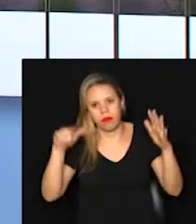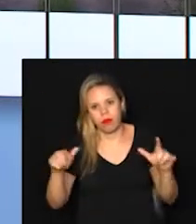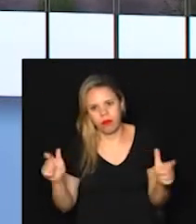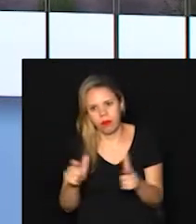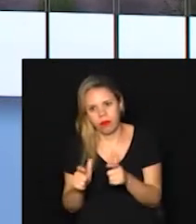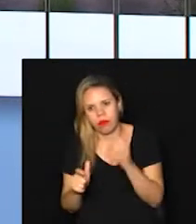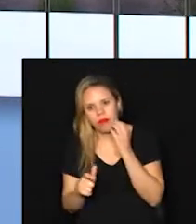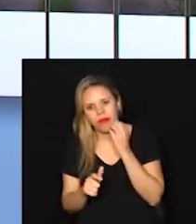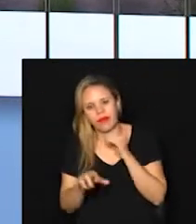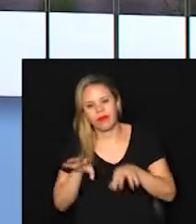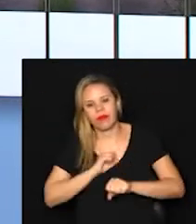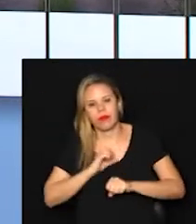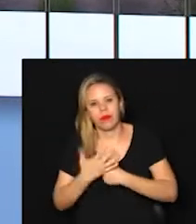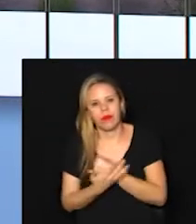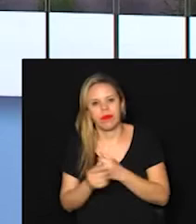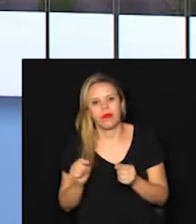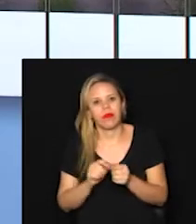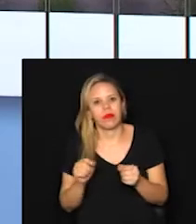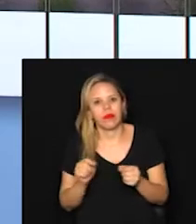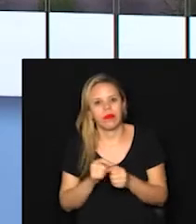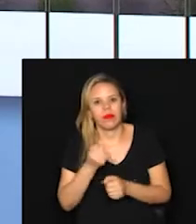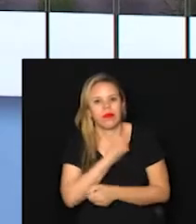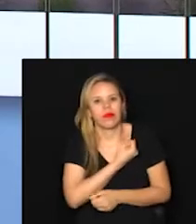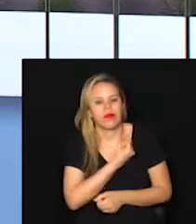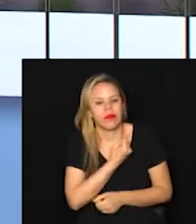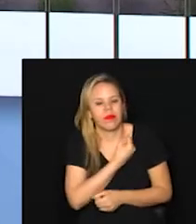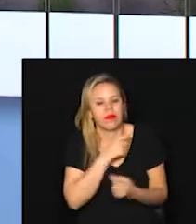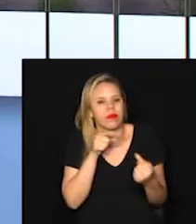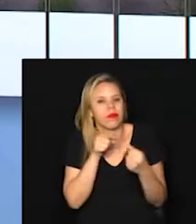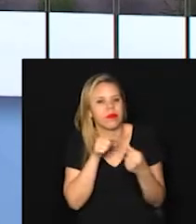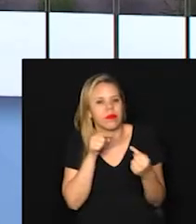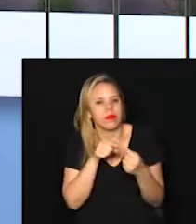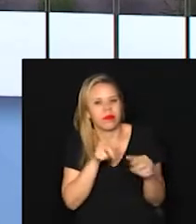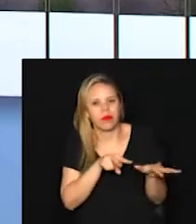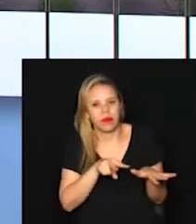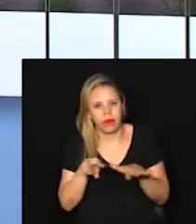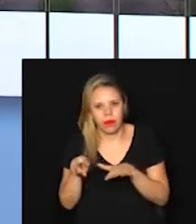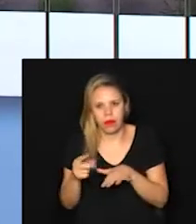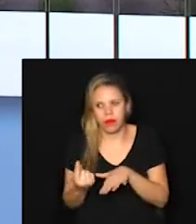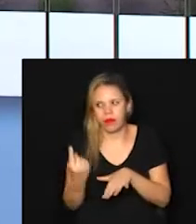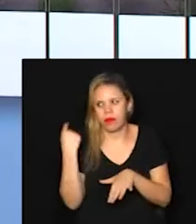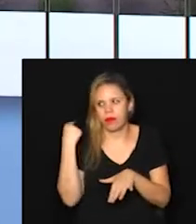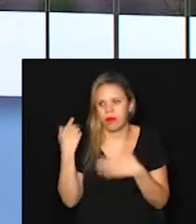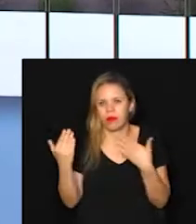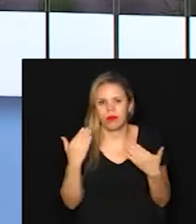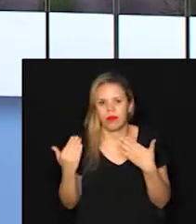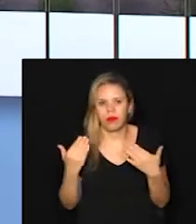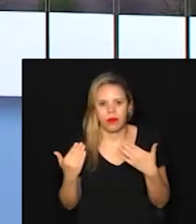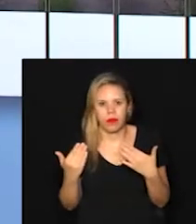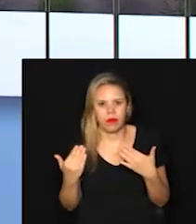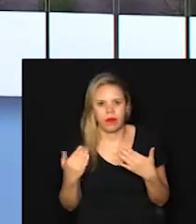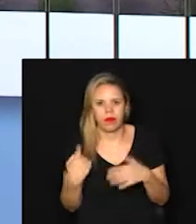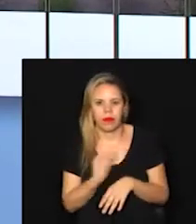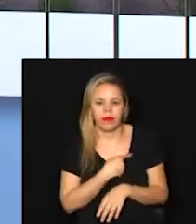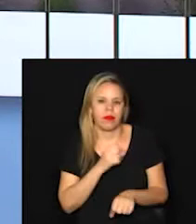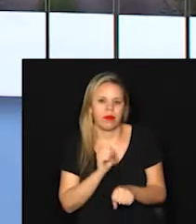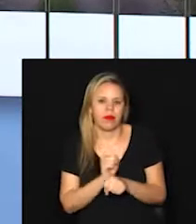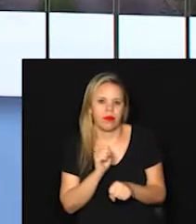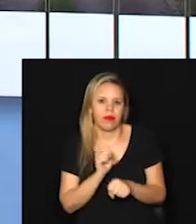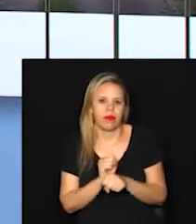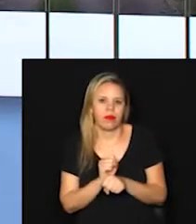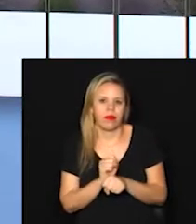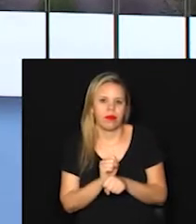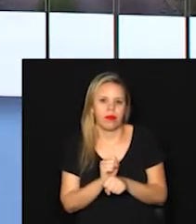queda, porque eles fazem os números relacionados à semana anterior. Mas aí a gente vai aguardar o que